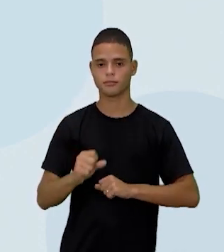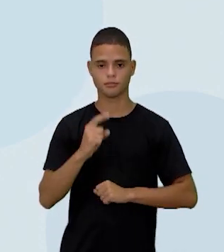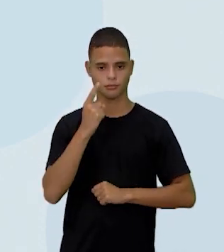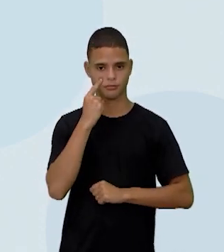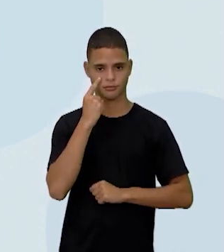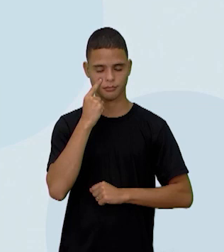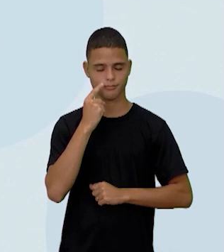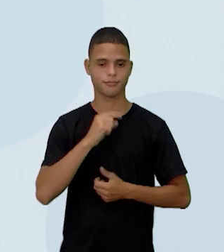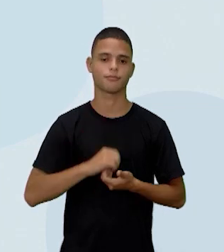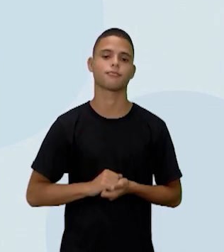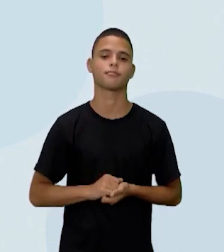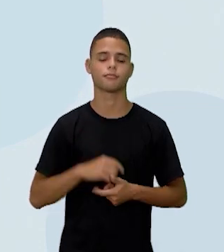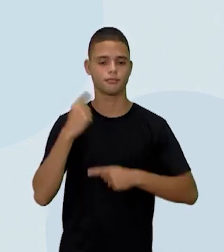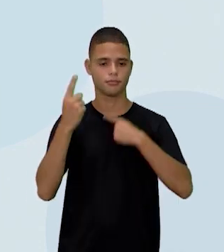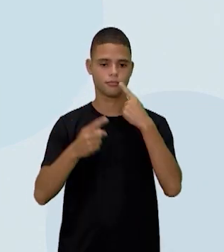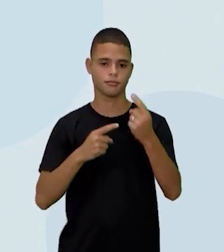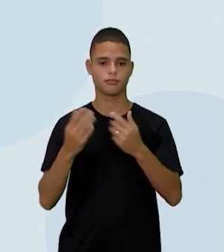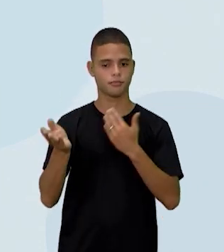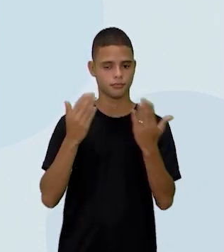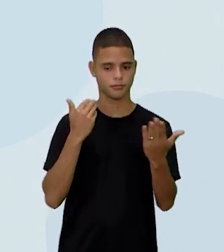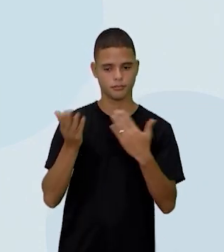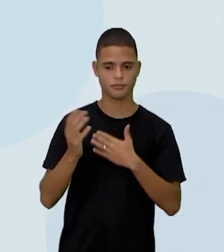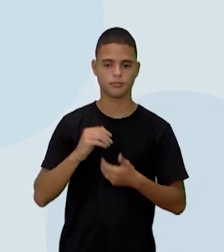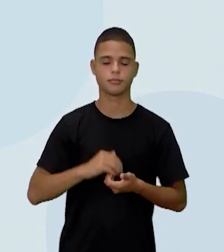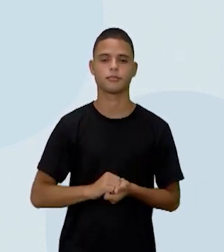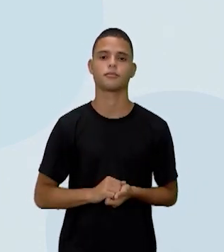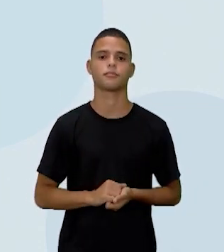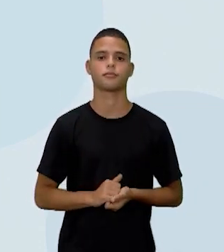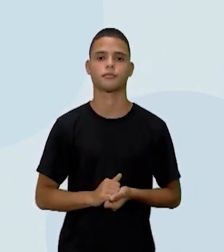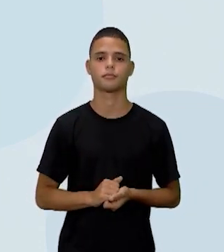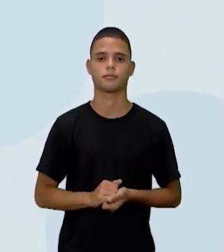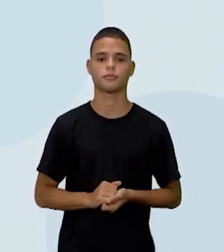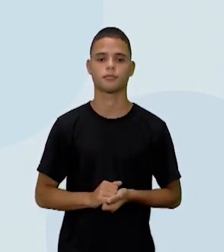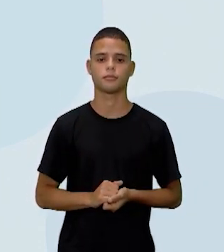atenção no videozinho e depois a gente pode discutir sobre ele.